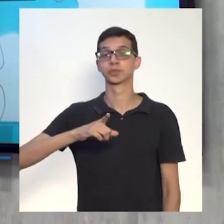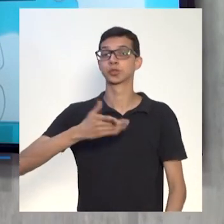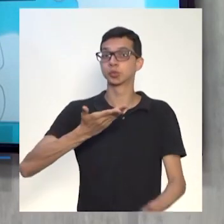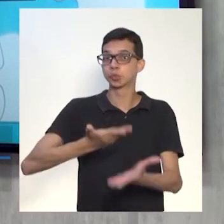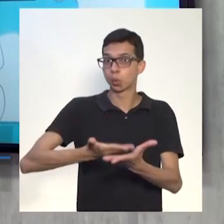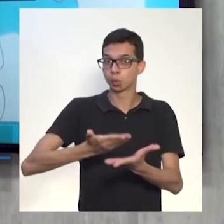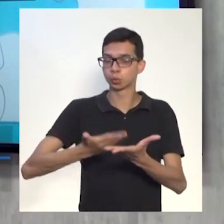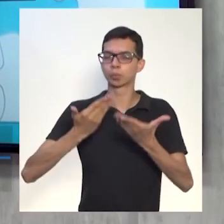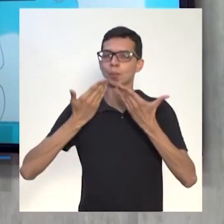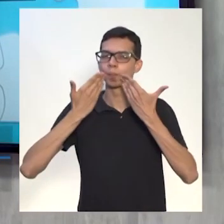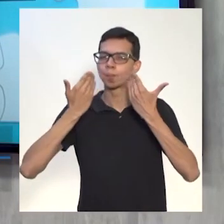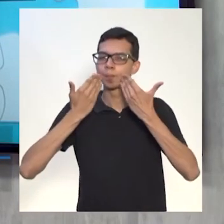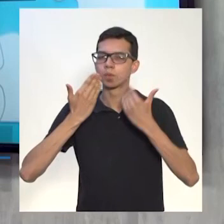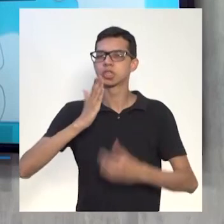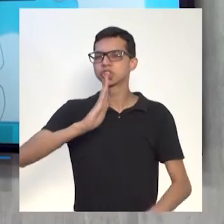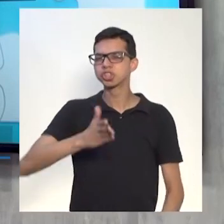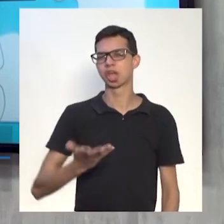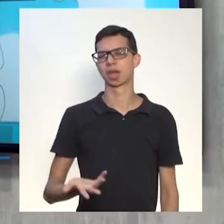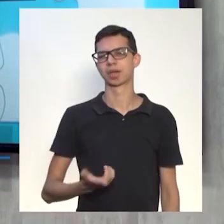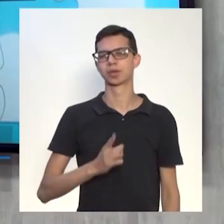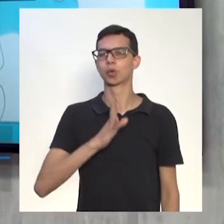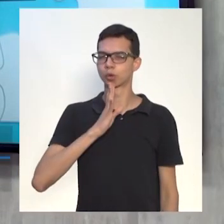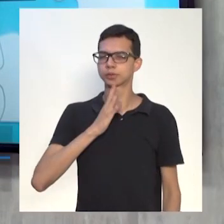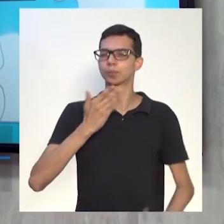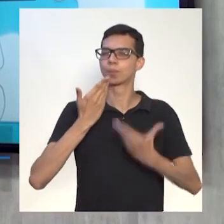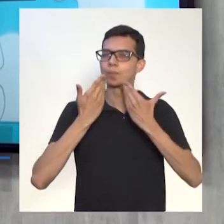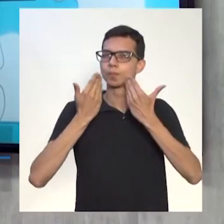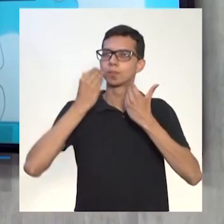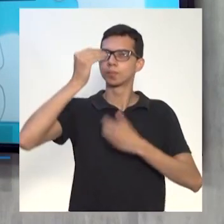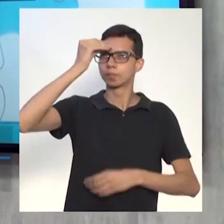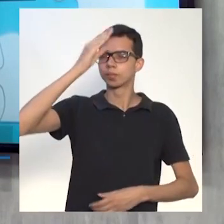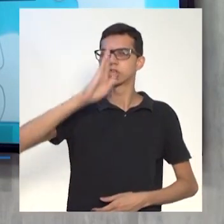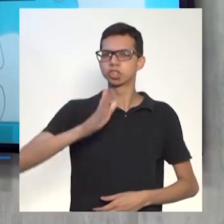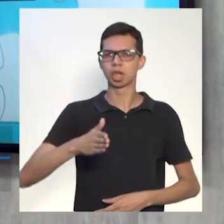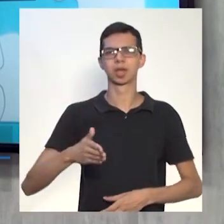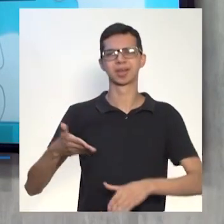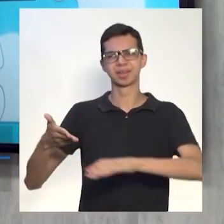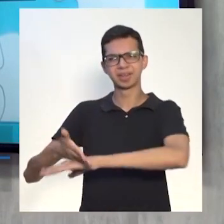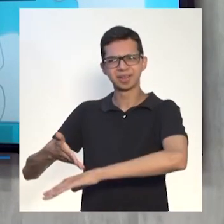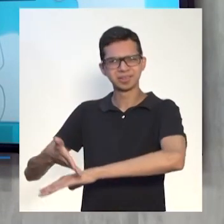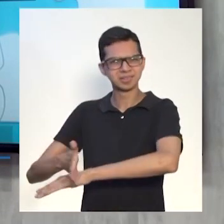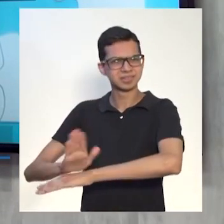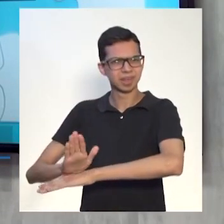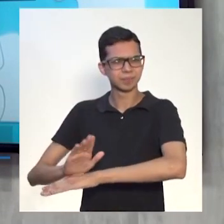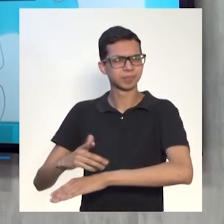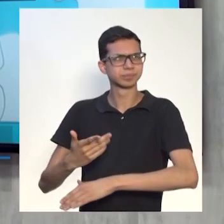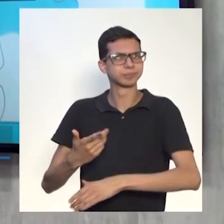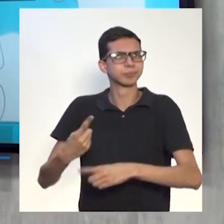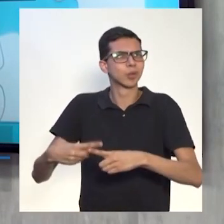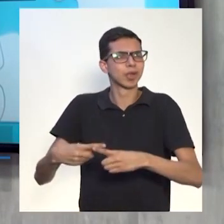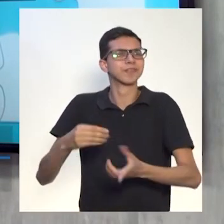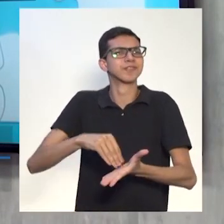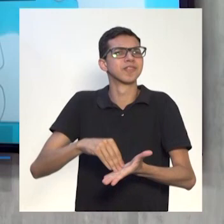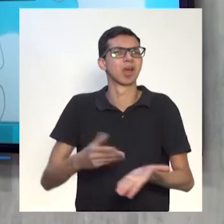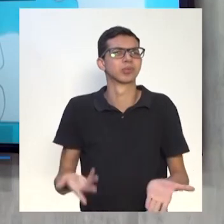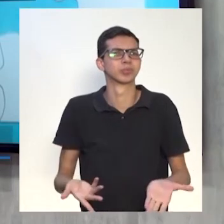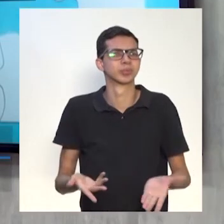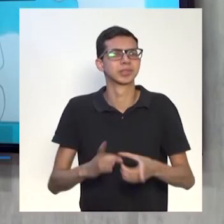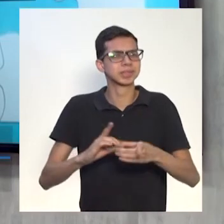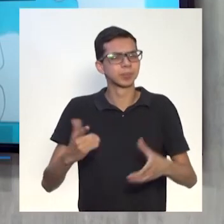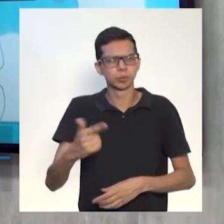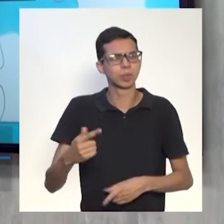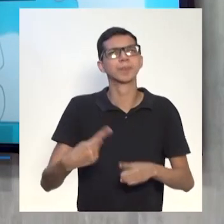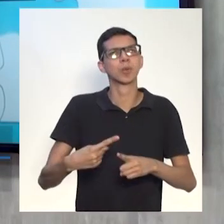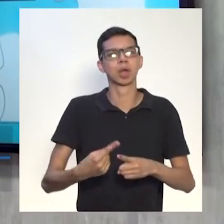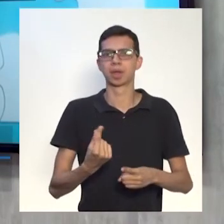um repertório já. Tem algo que já te indica. Por que será que as pessoas vão ao cinema? Porra, é caro, né? É caro ir no cinema. Não é barato. Eu moro